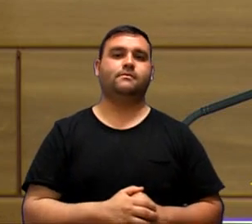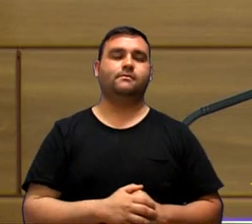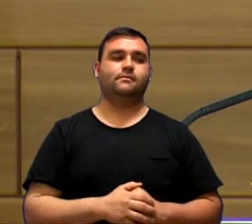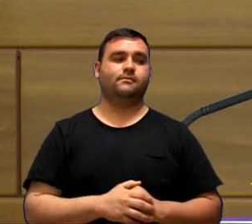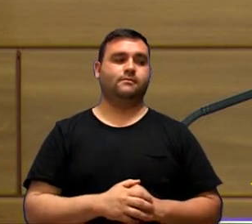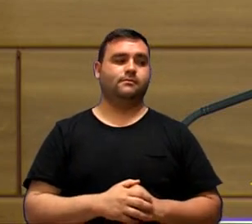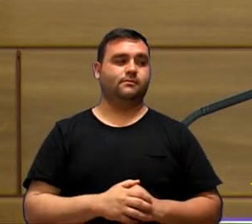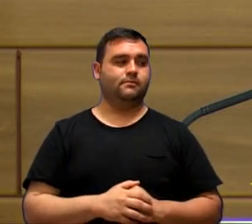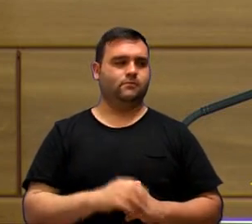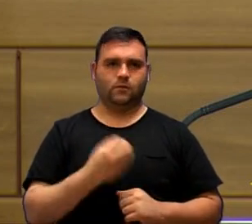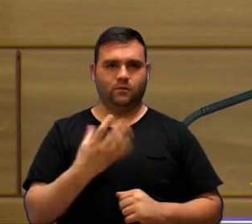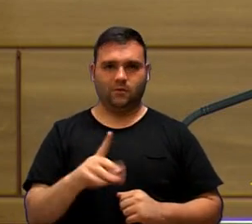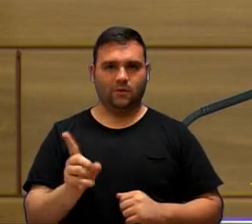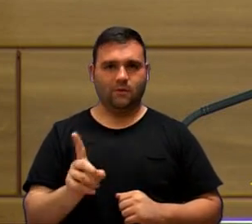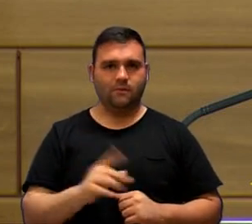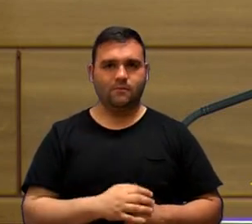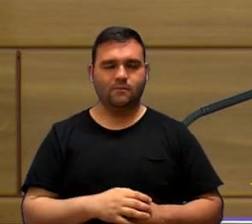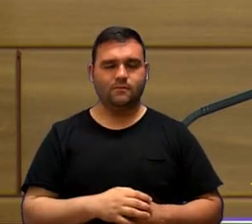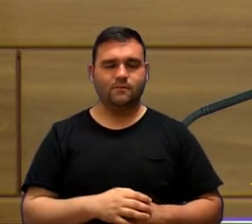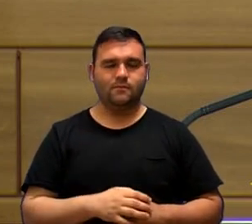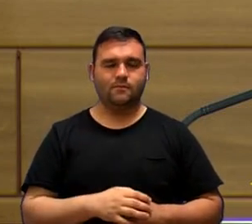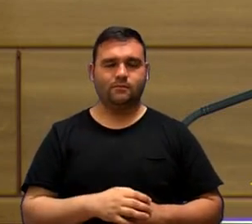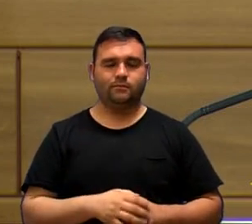Você não recebeu o seu? Não, está